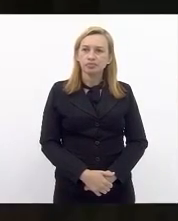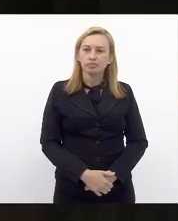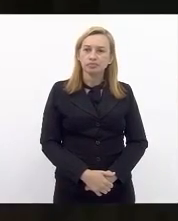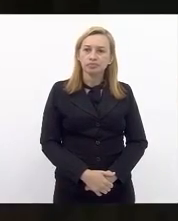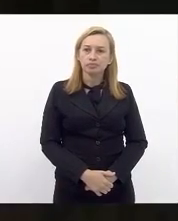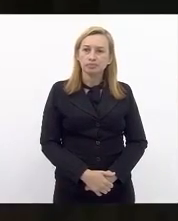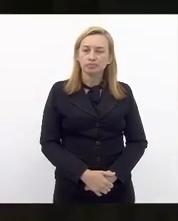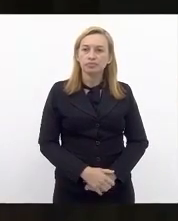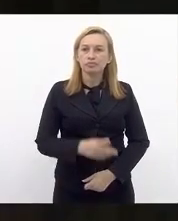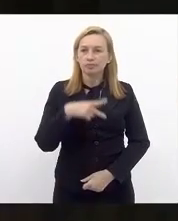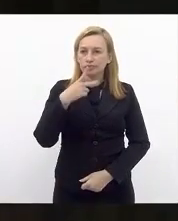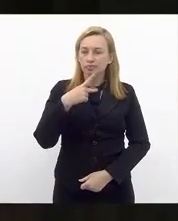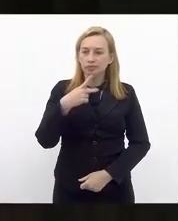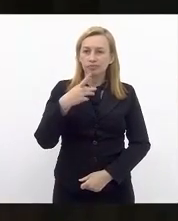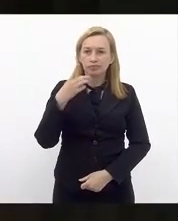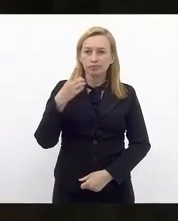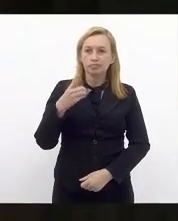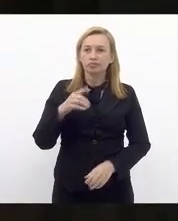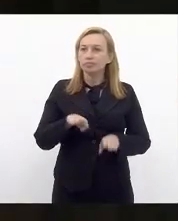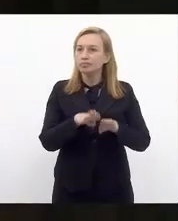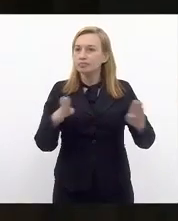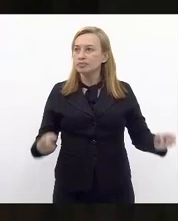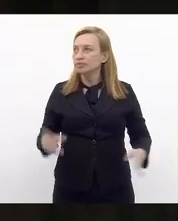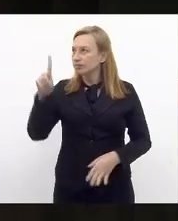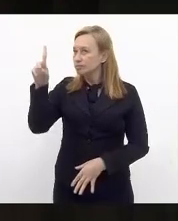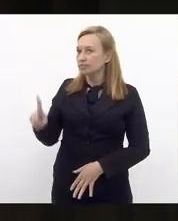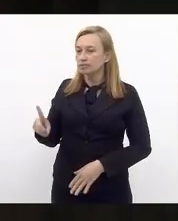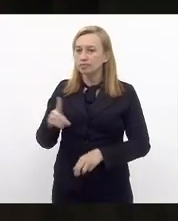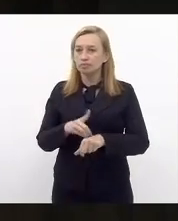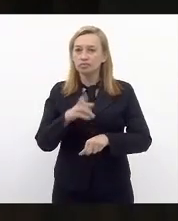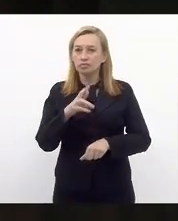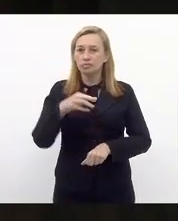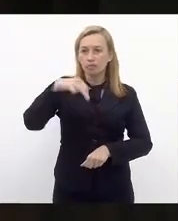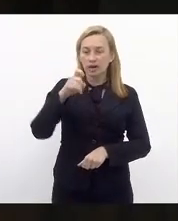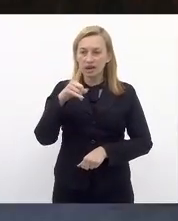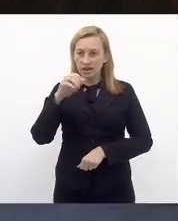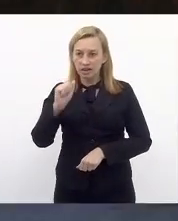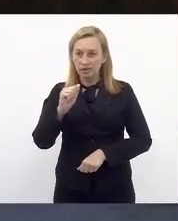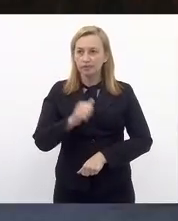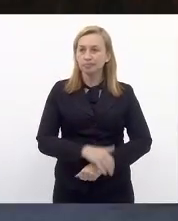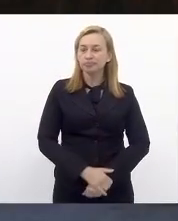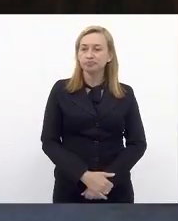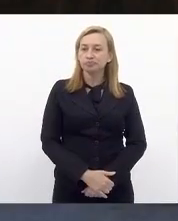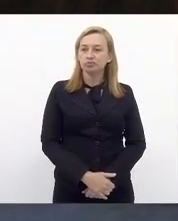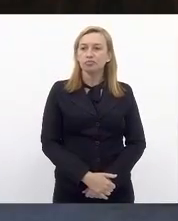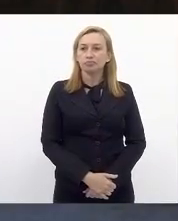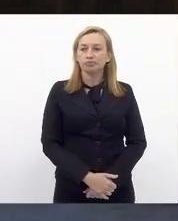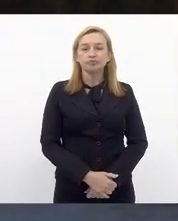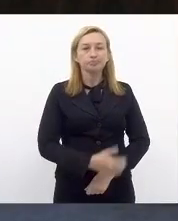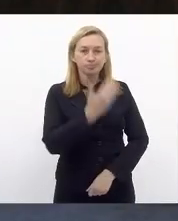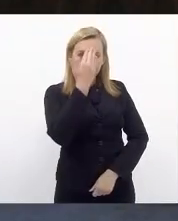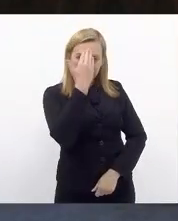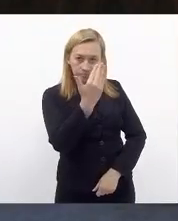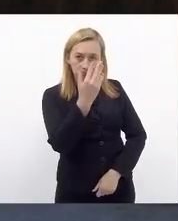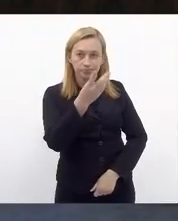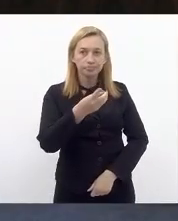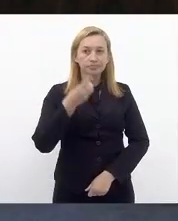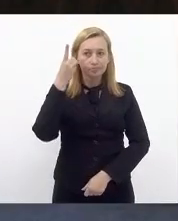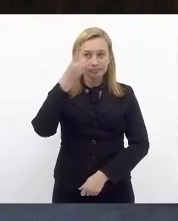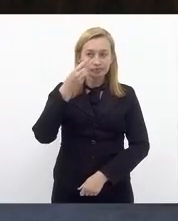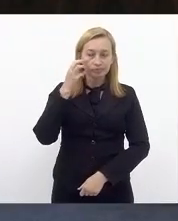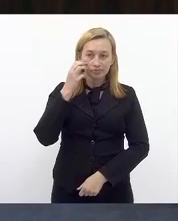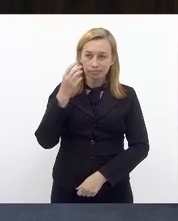é tão passa a palavra para membro da mesa aqui Dra Dra Maria Carmem e eu agradeço depois